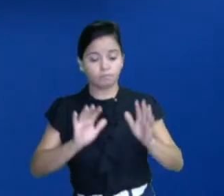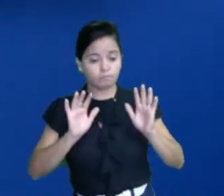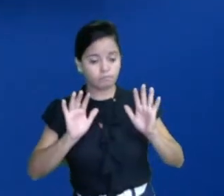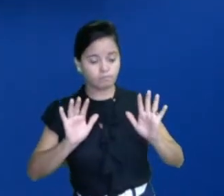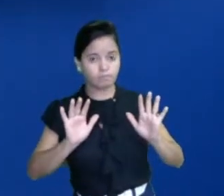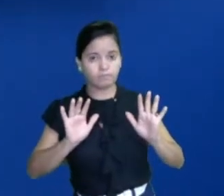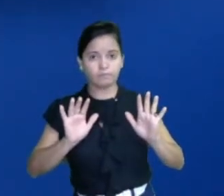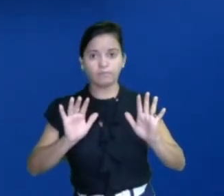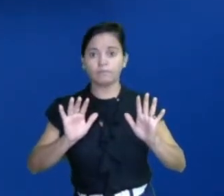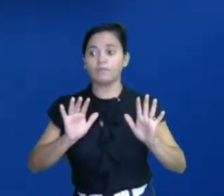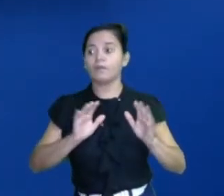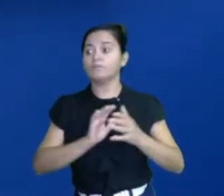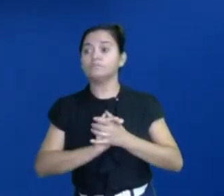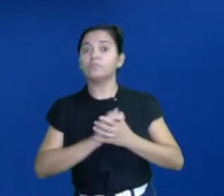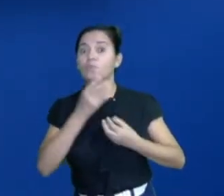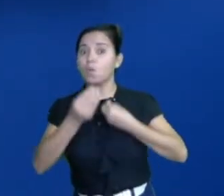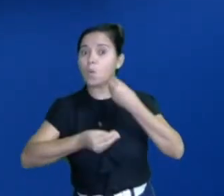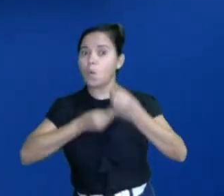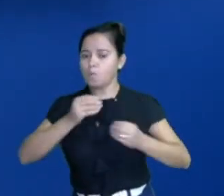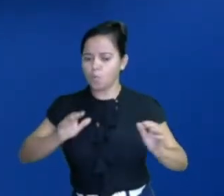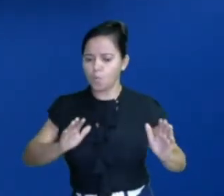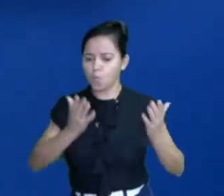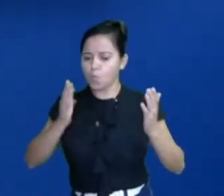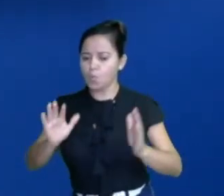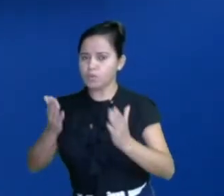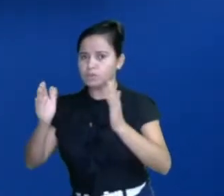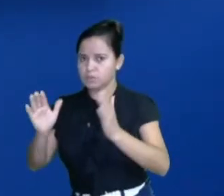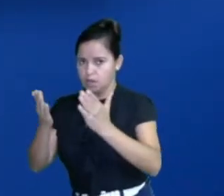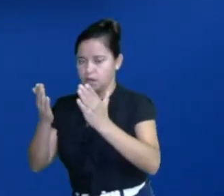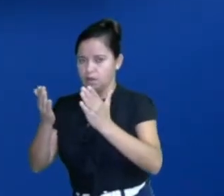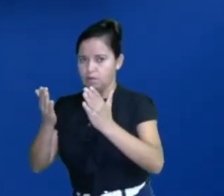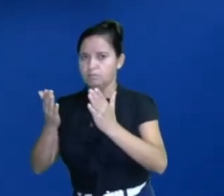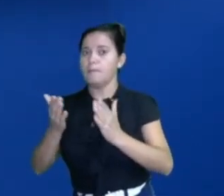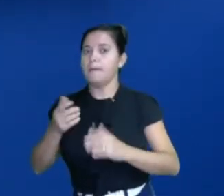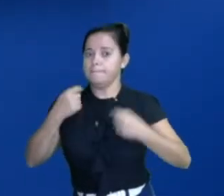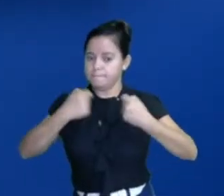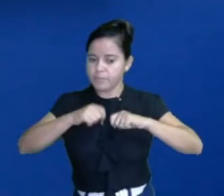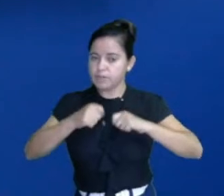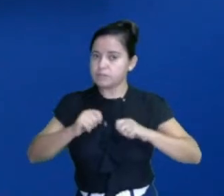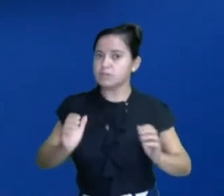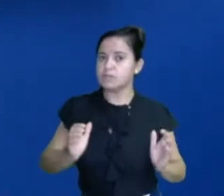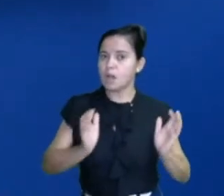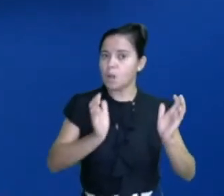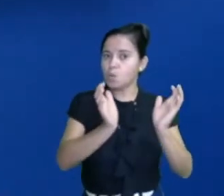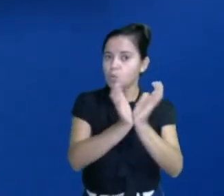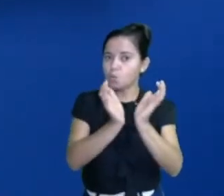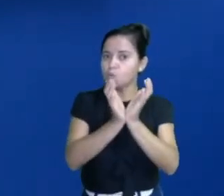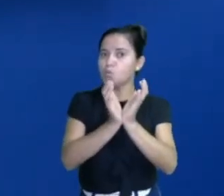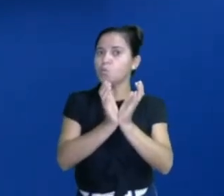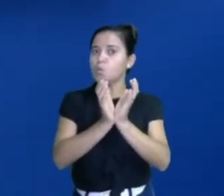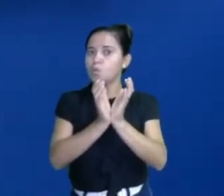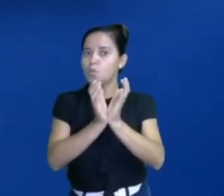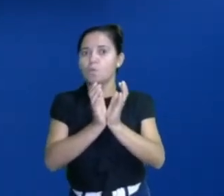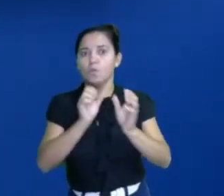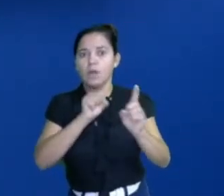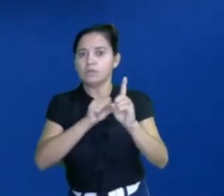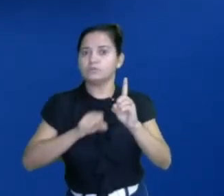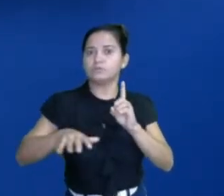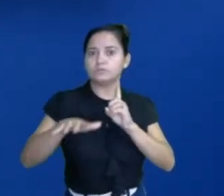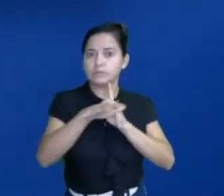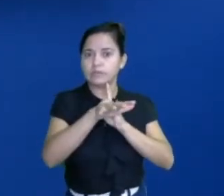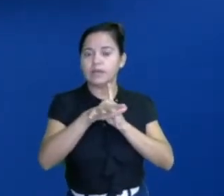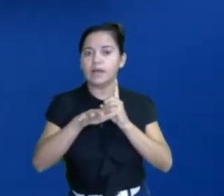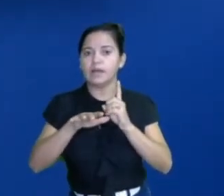Preservação do patrimônio. Vejam só, é de interesse coletivo e contribui para valorizar